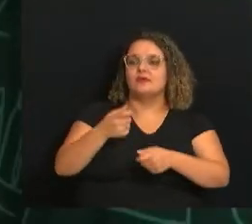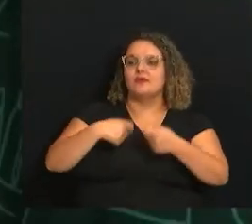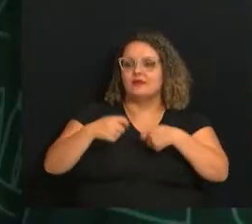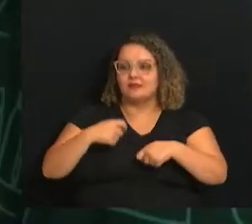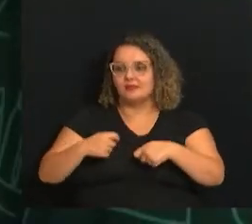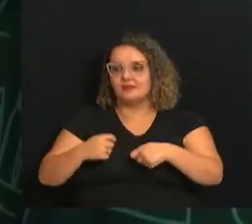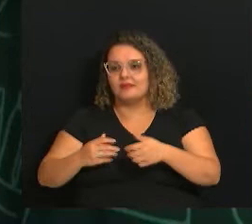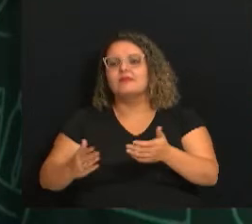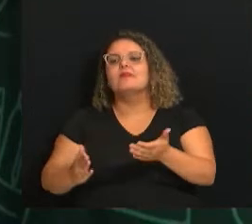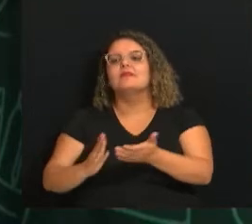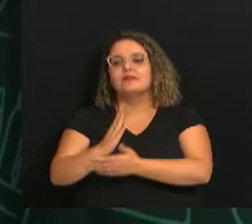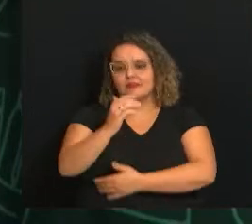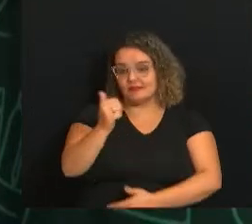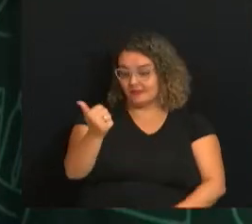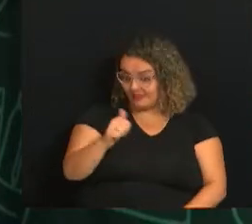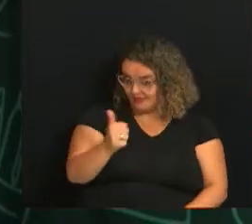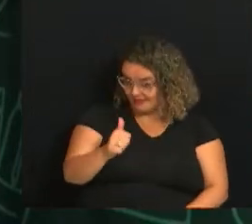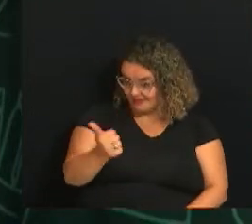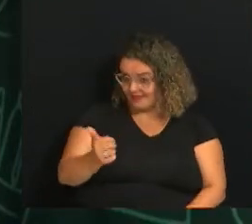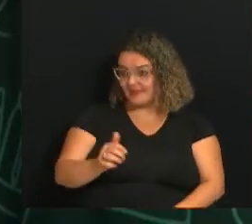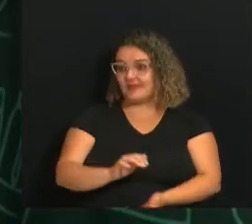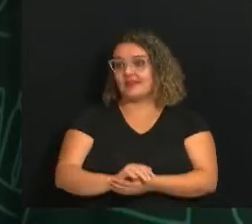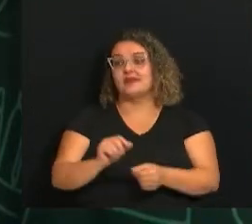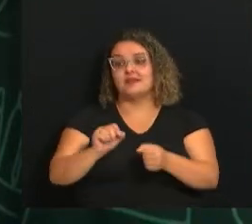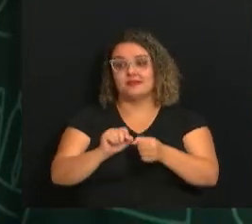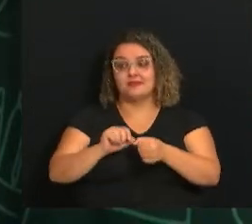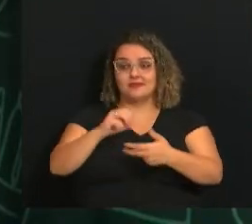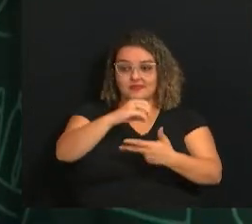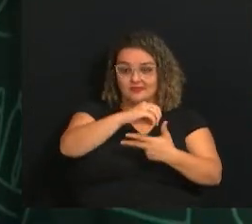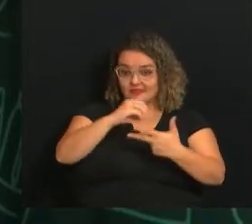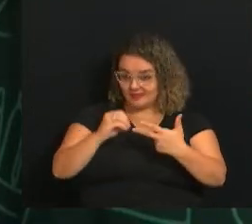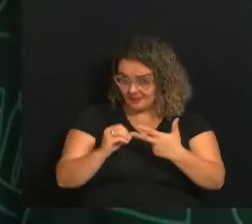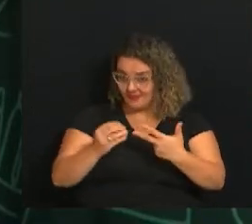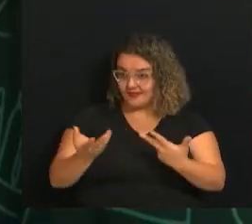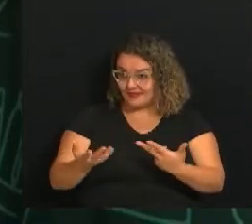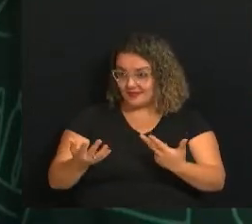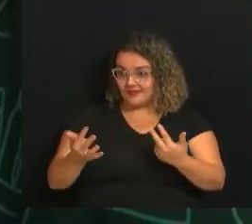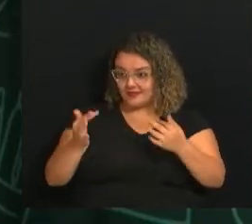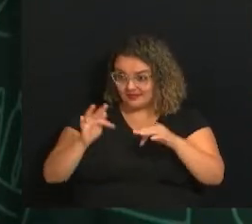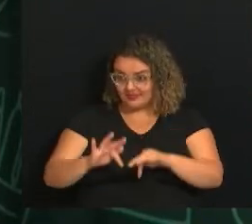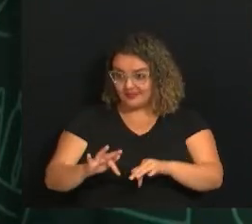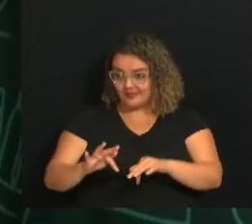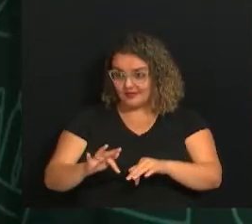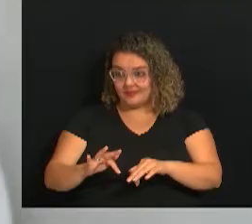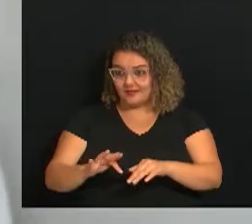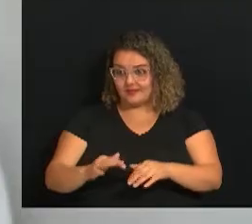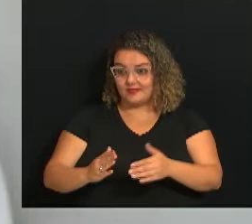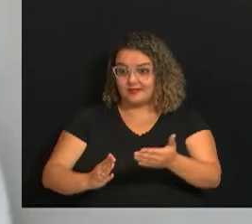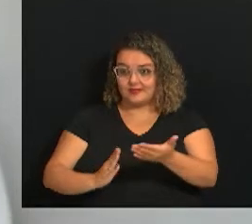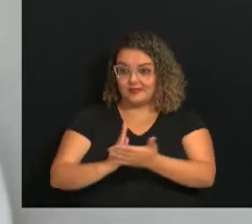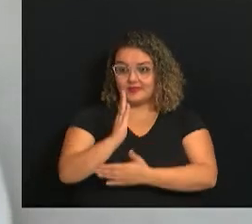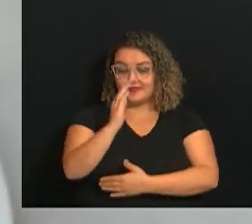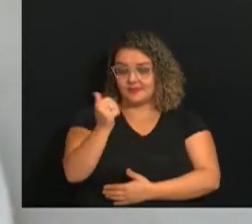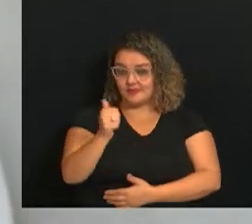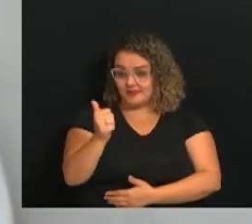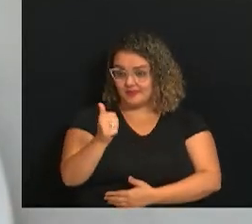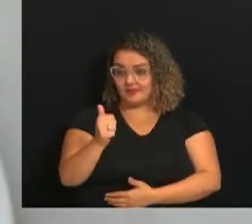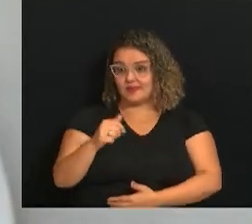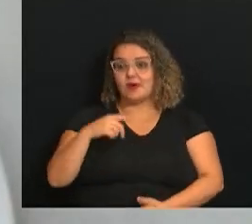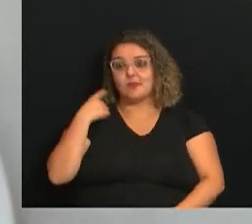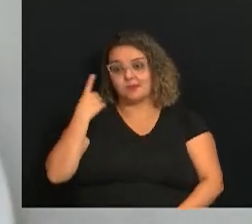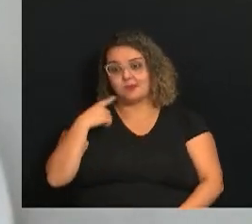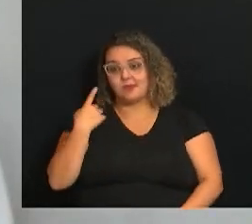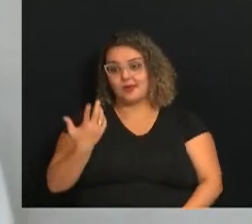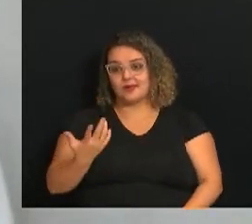primeiro lugar, e fez o Enem no final do ano, né, que passou em primeiro lugar em Direito. Então, assim, é